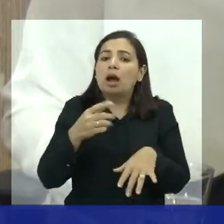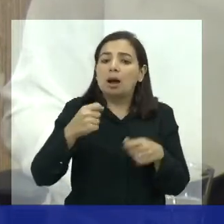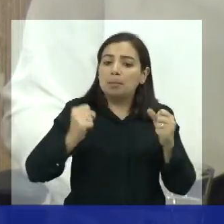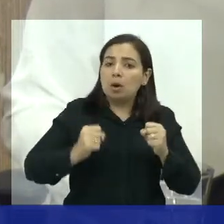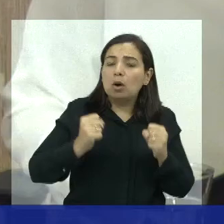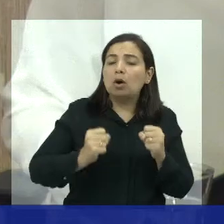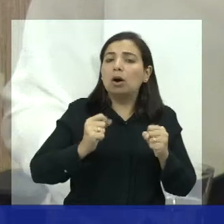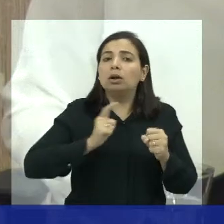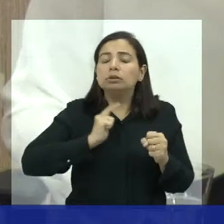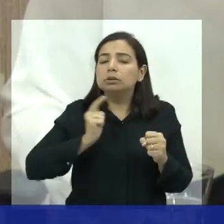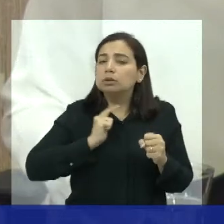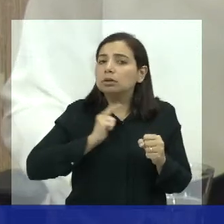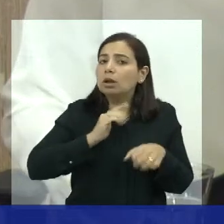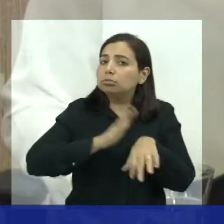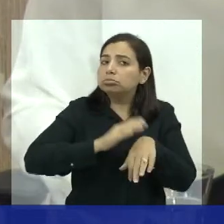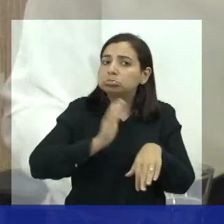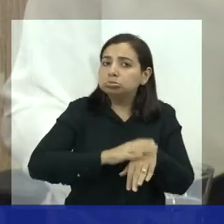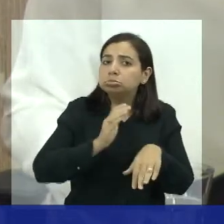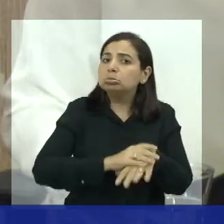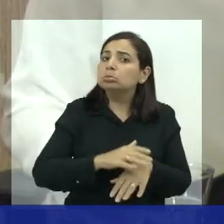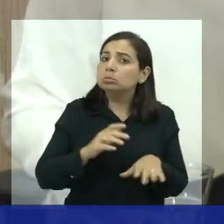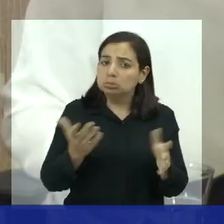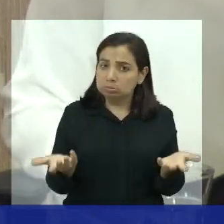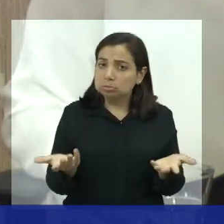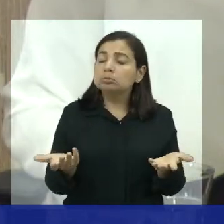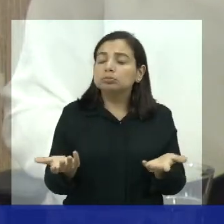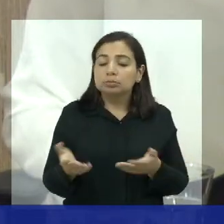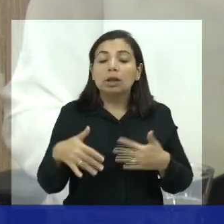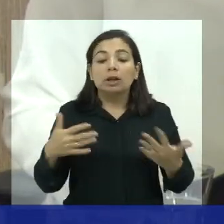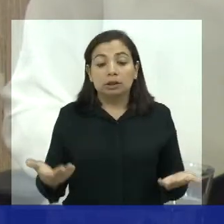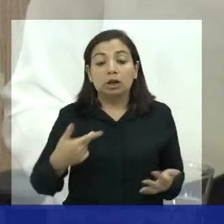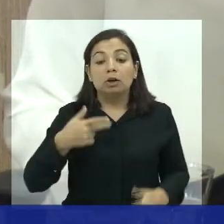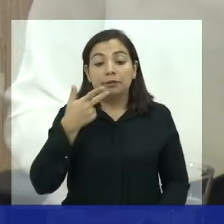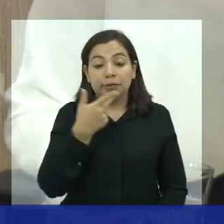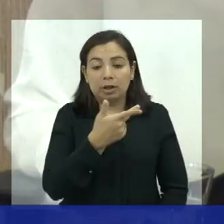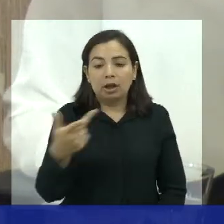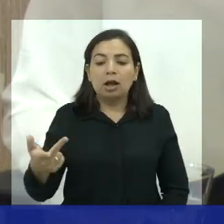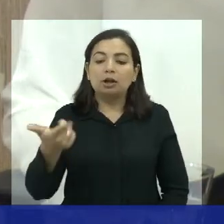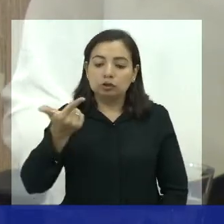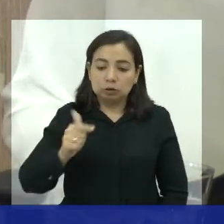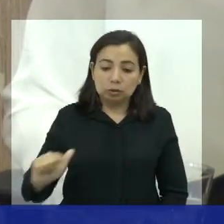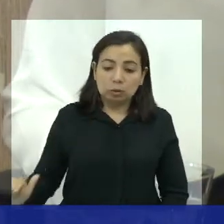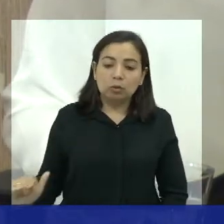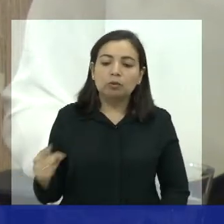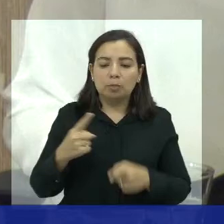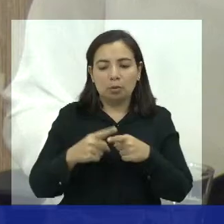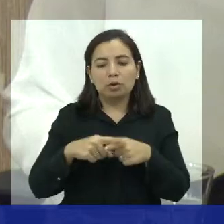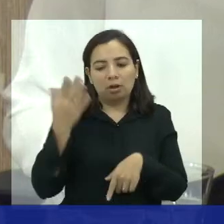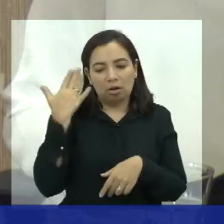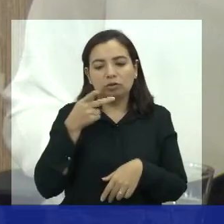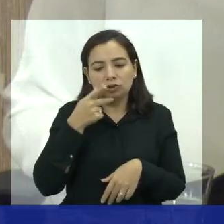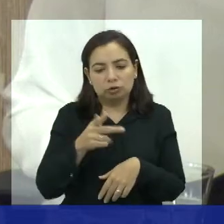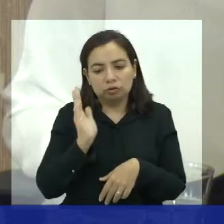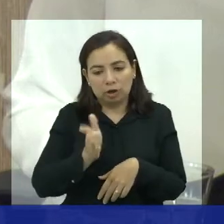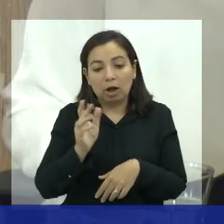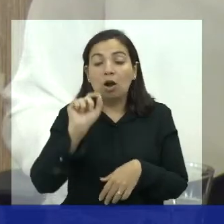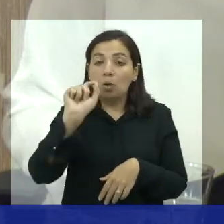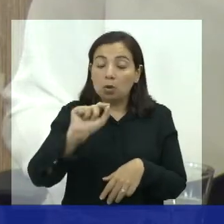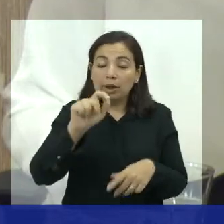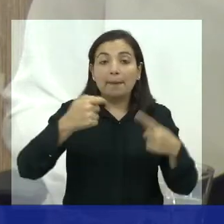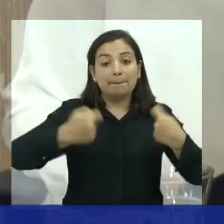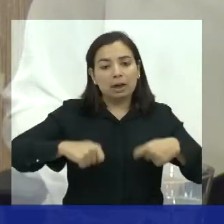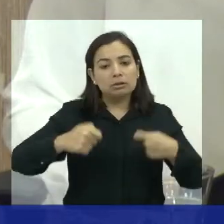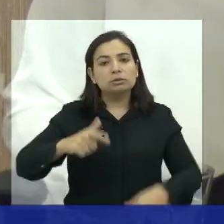faço a observação que é necessário, mais uma vez, isso já foi tratado, que seja, de fato,